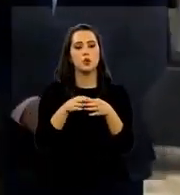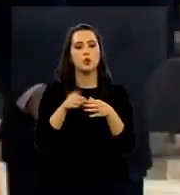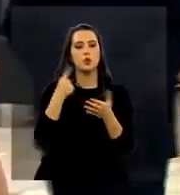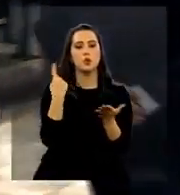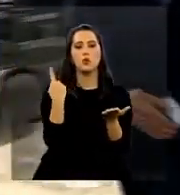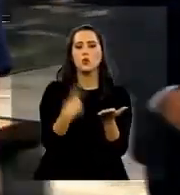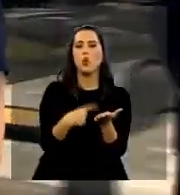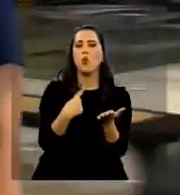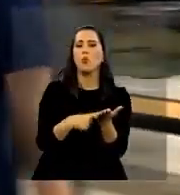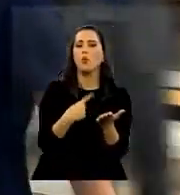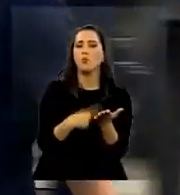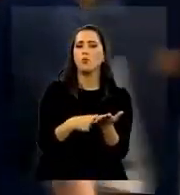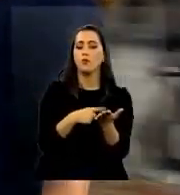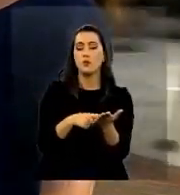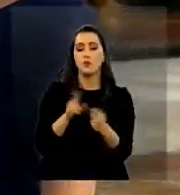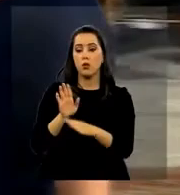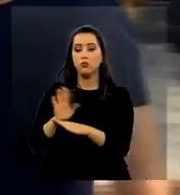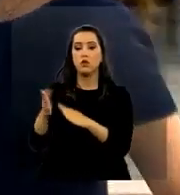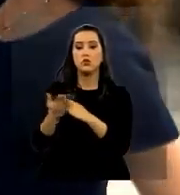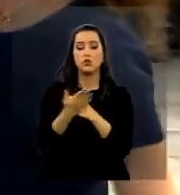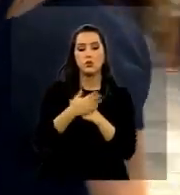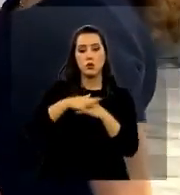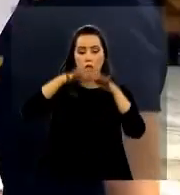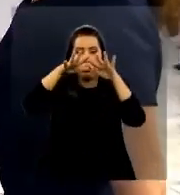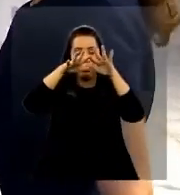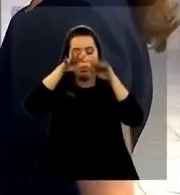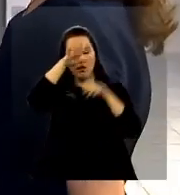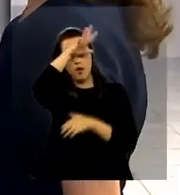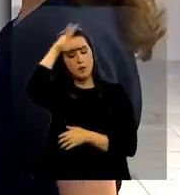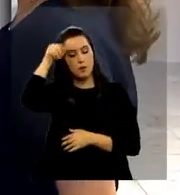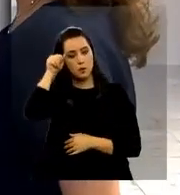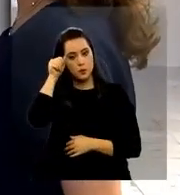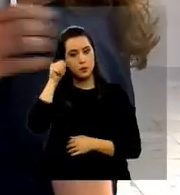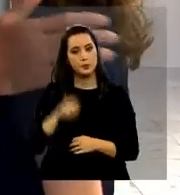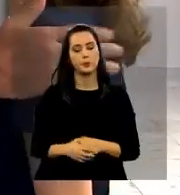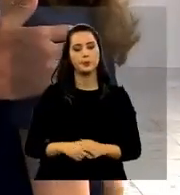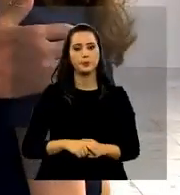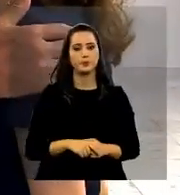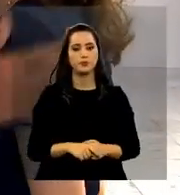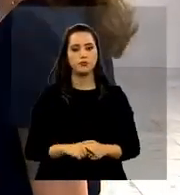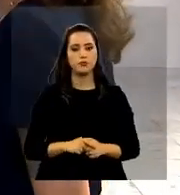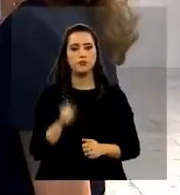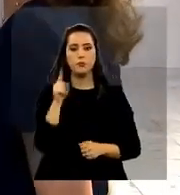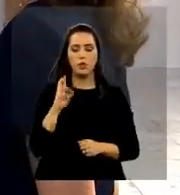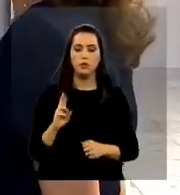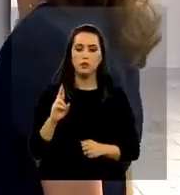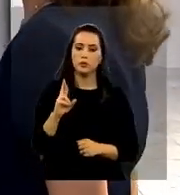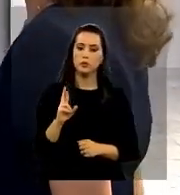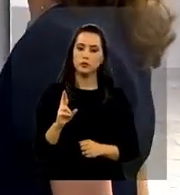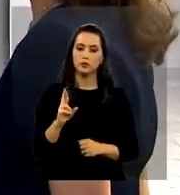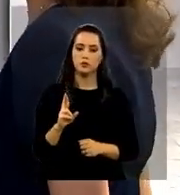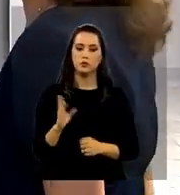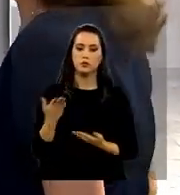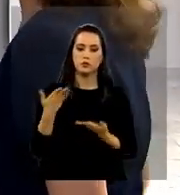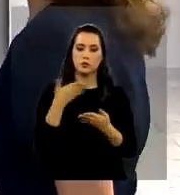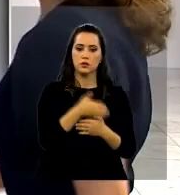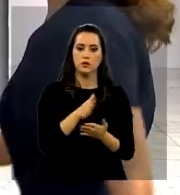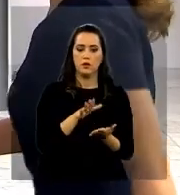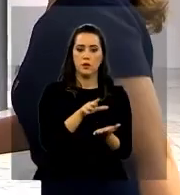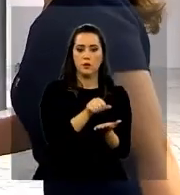de Cooperação Amazônica. Mais uma representante que veio à posse do presidente Jair